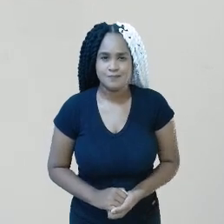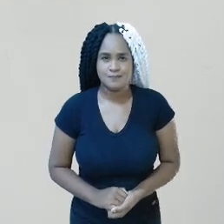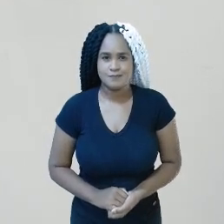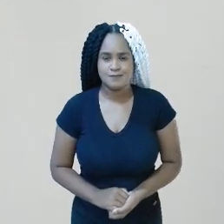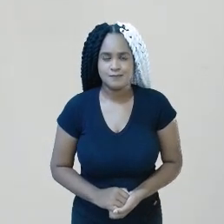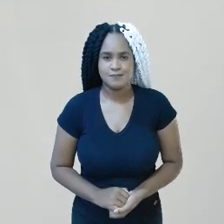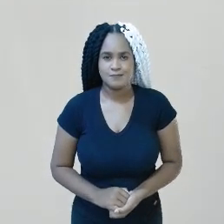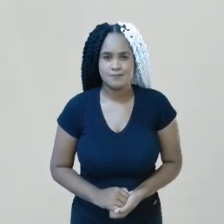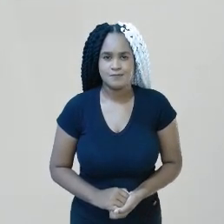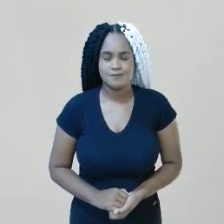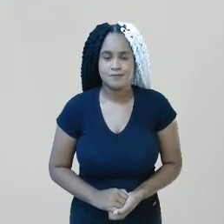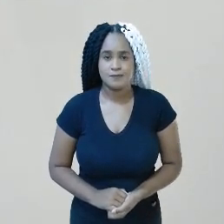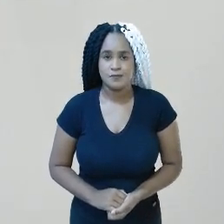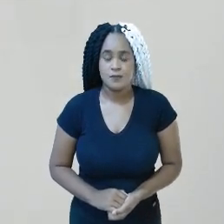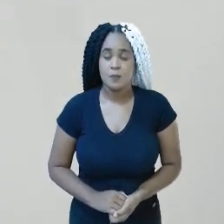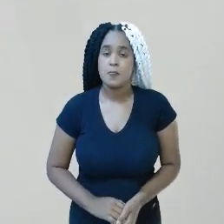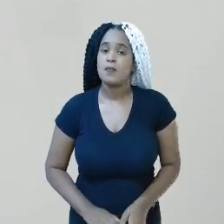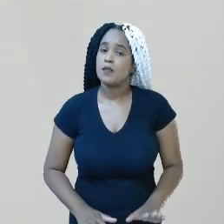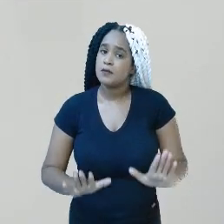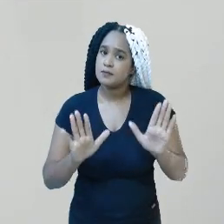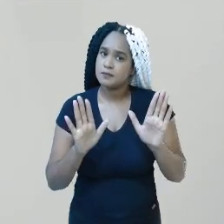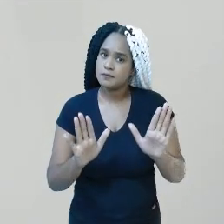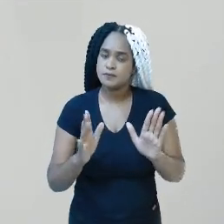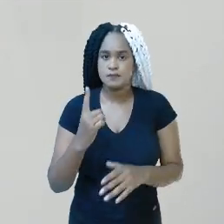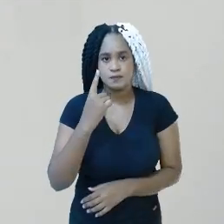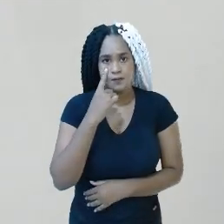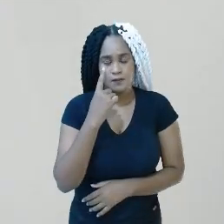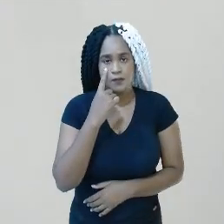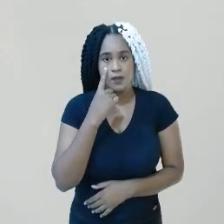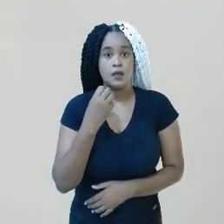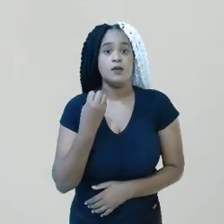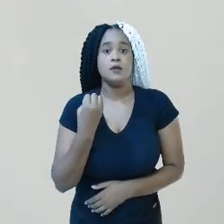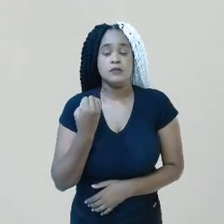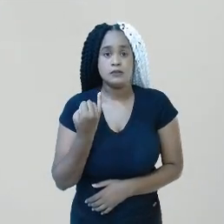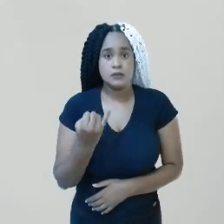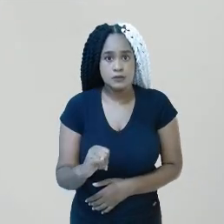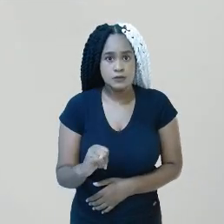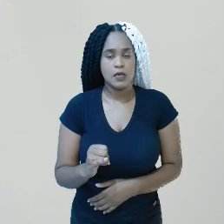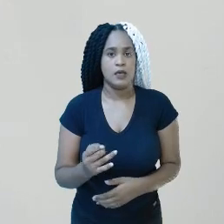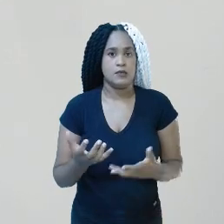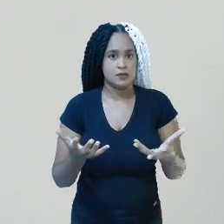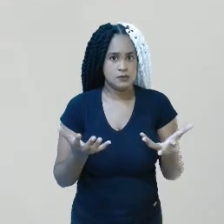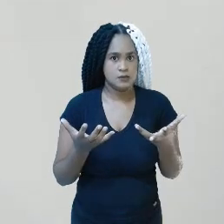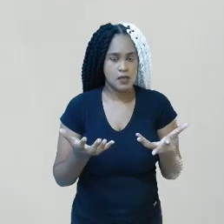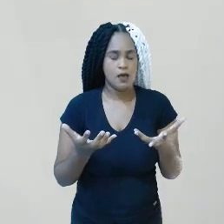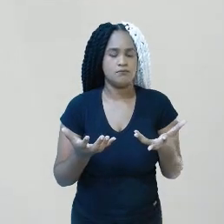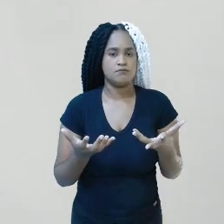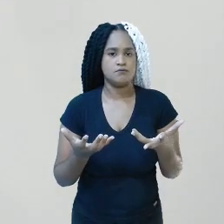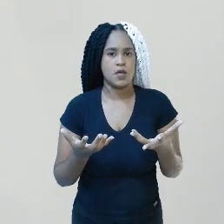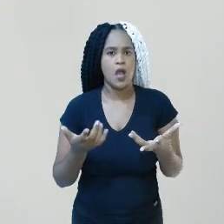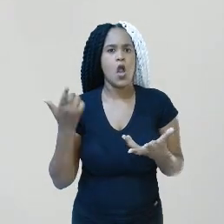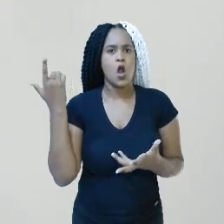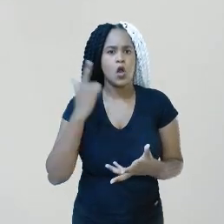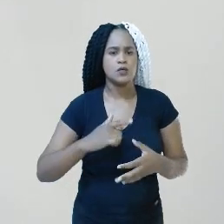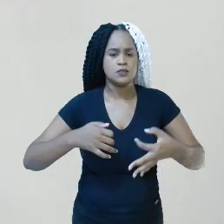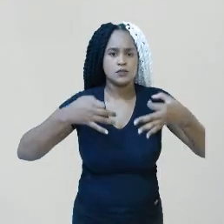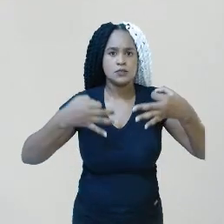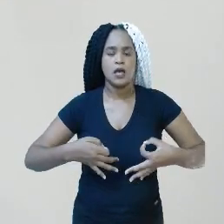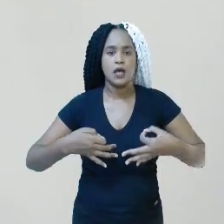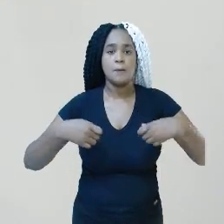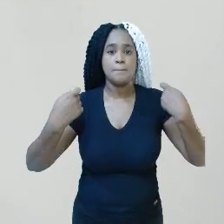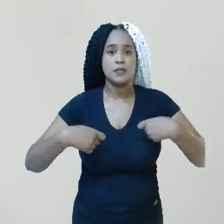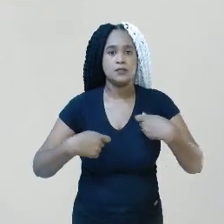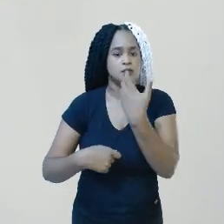Então, mas precisa ser o seguinte, para acontecer esse processo, geralmente são as plantas que têm a cor